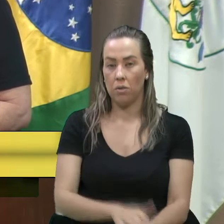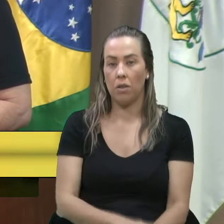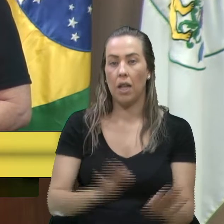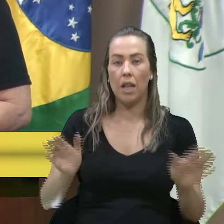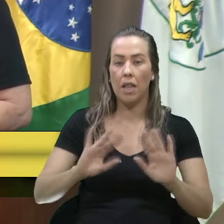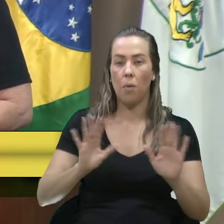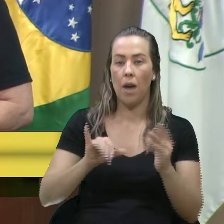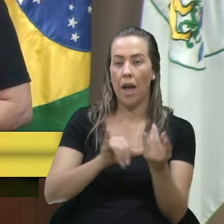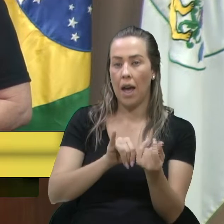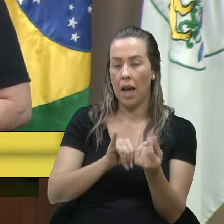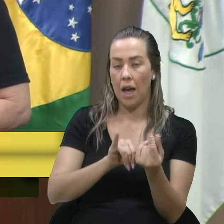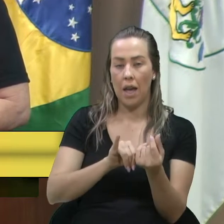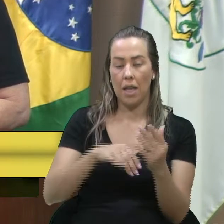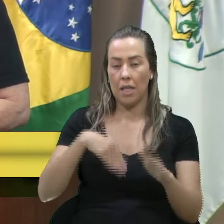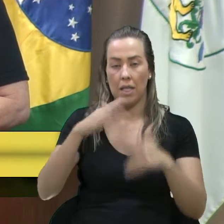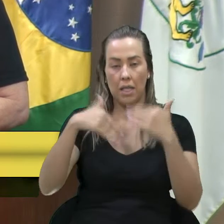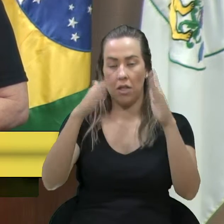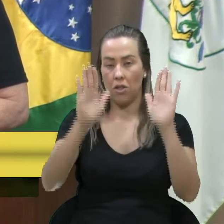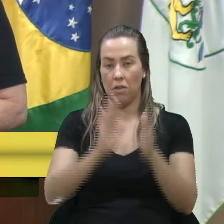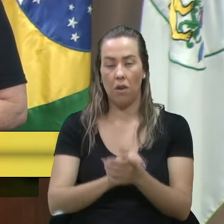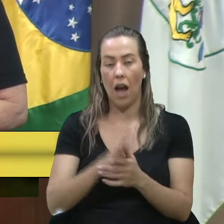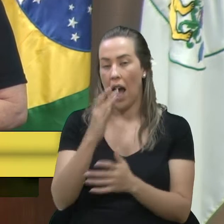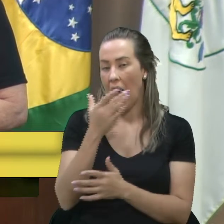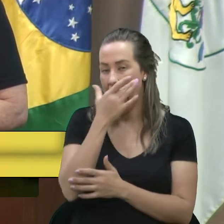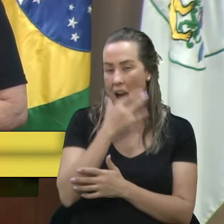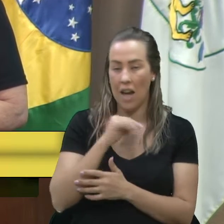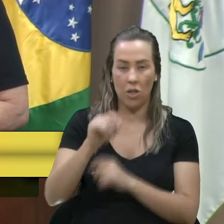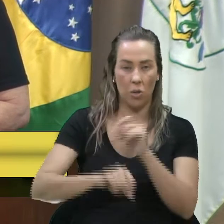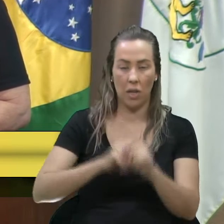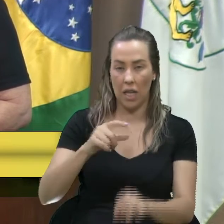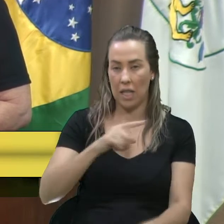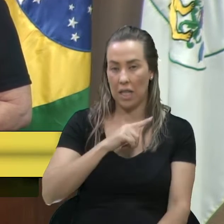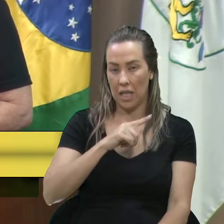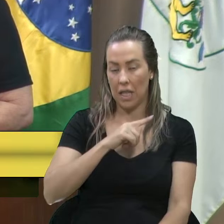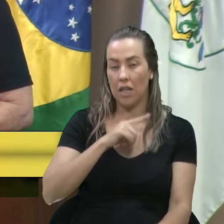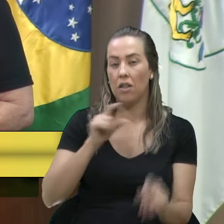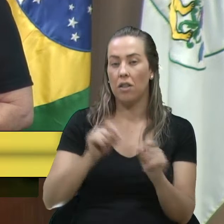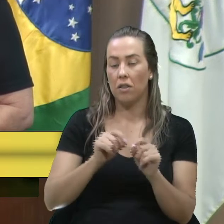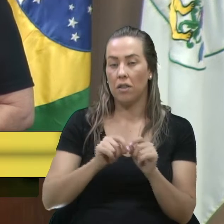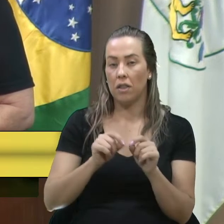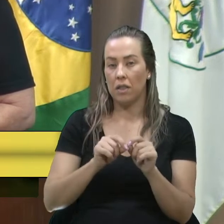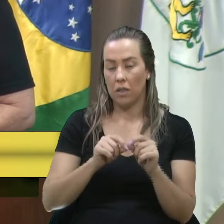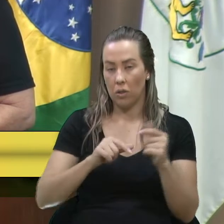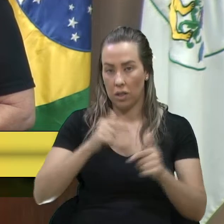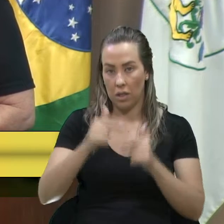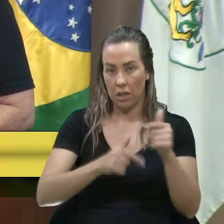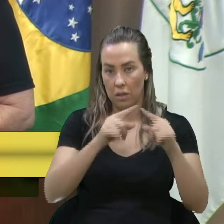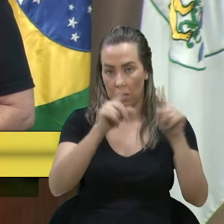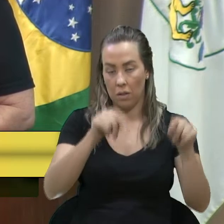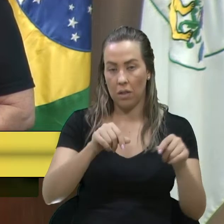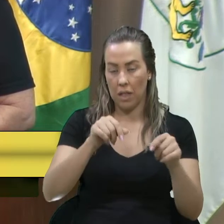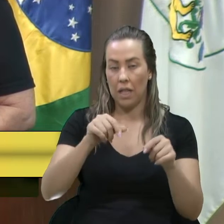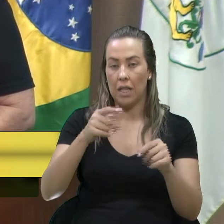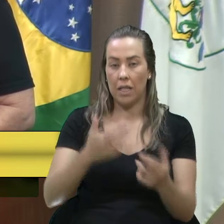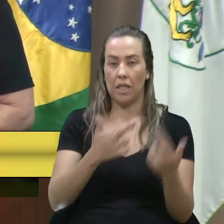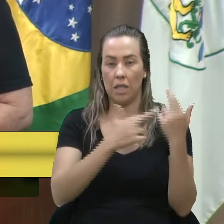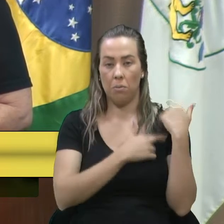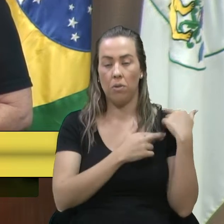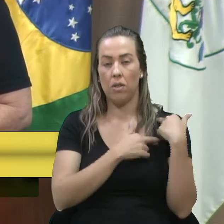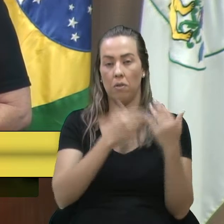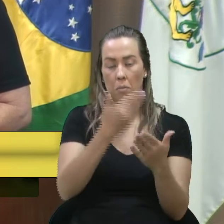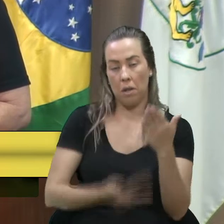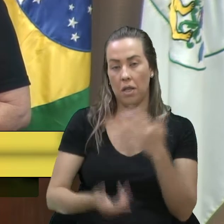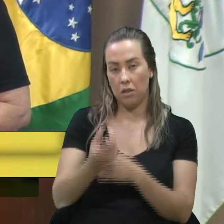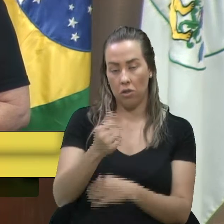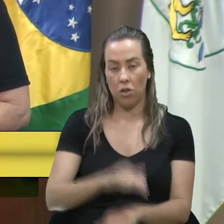há capitalismo que se desenvolva achando que tem que fazer com que os trabalhadores paguem a conta. Até